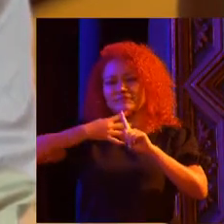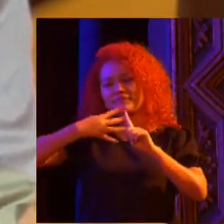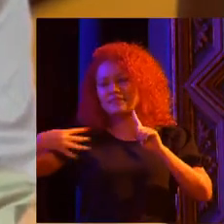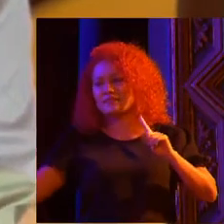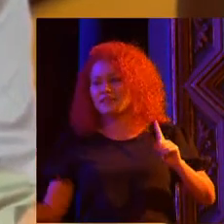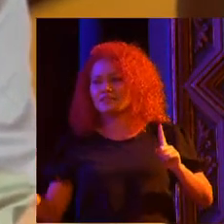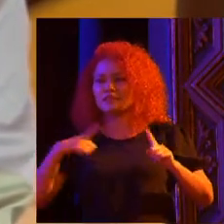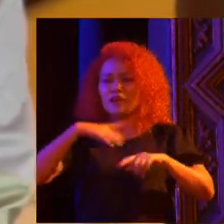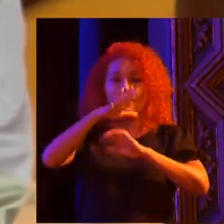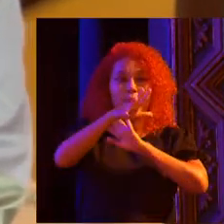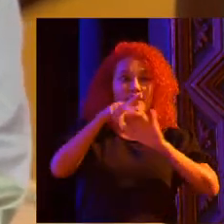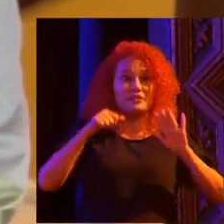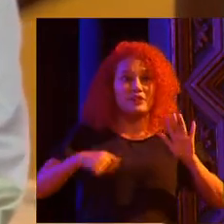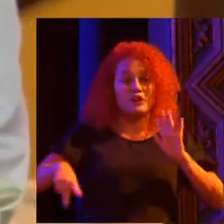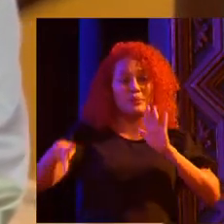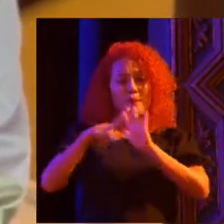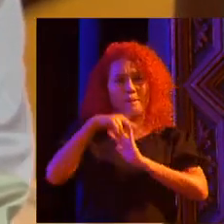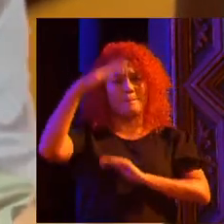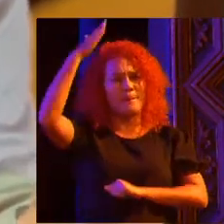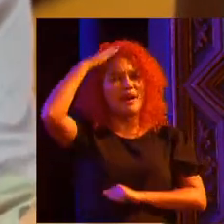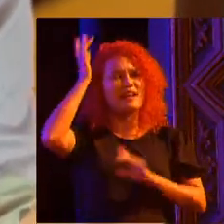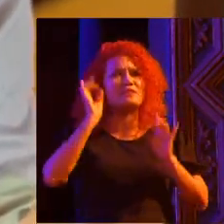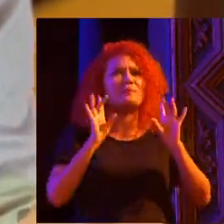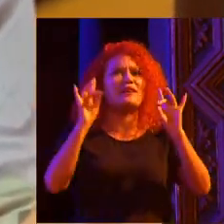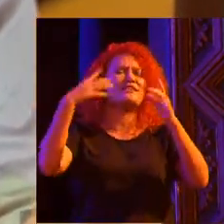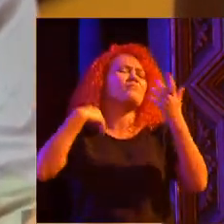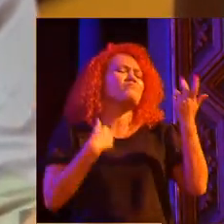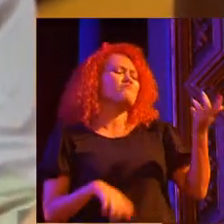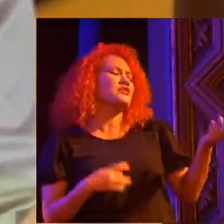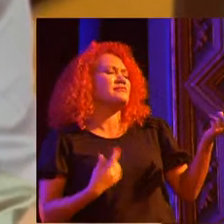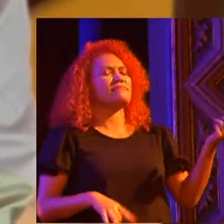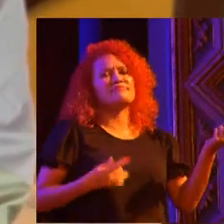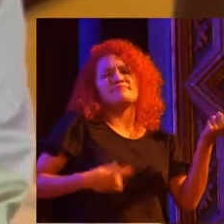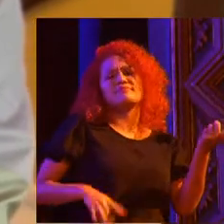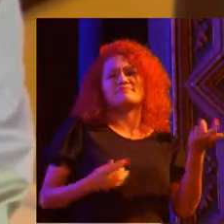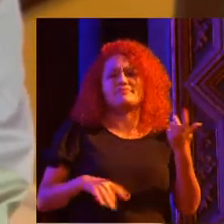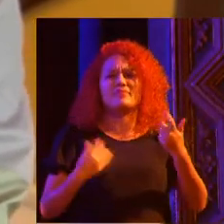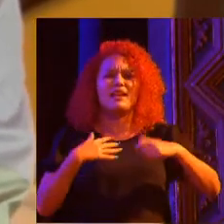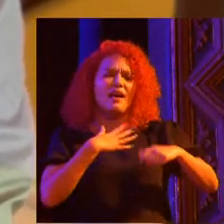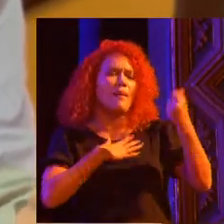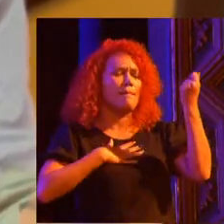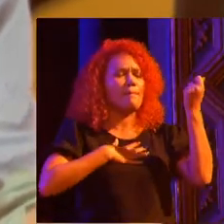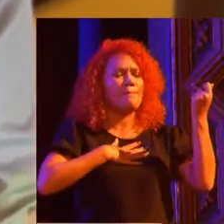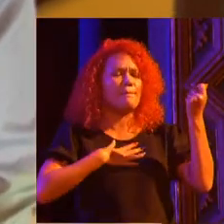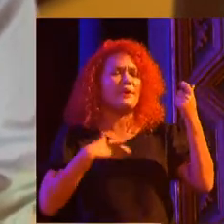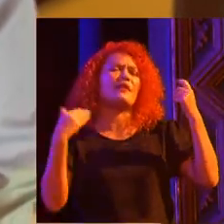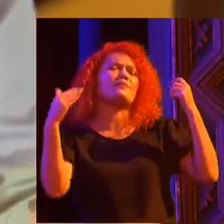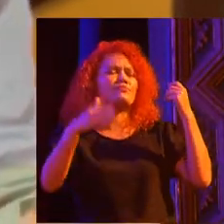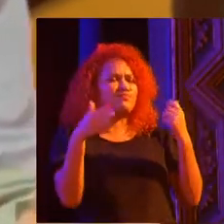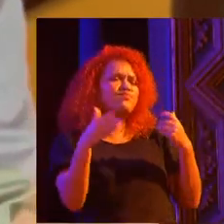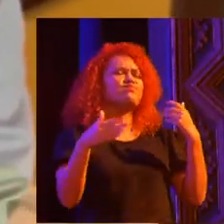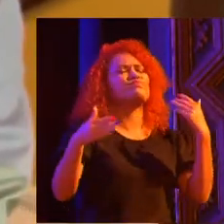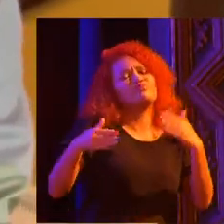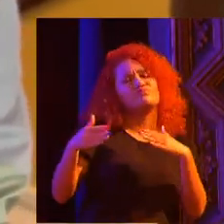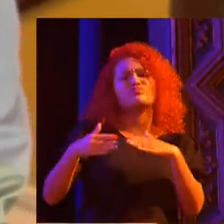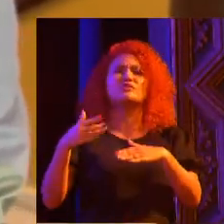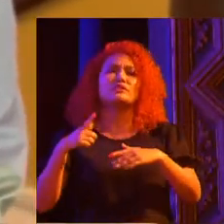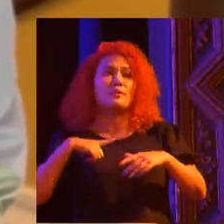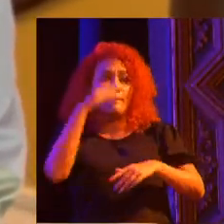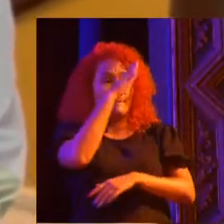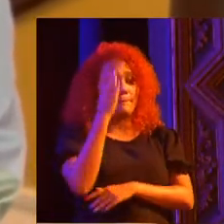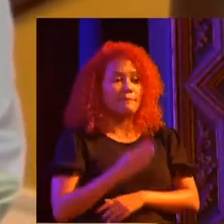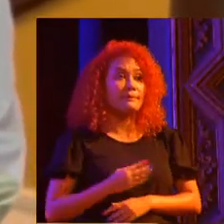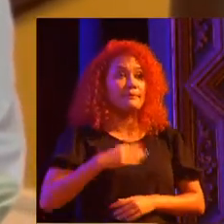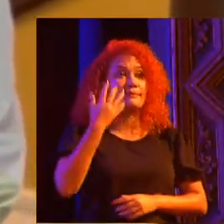Amazônias, dessa edição Pará especial, guitarrada, carimbó, brega, tecnobrega, rap. A gente é tudo isso e a gente é a música